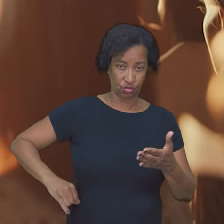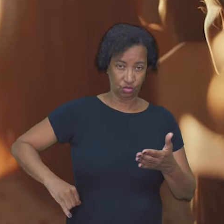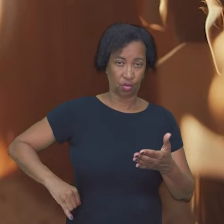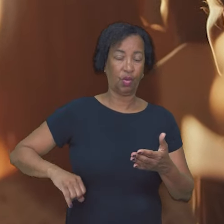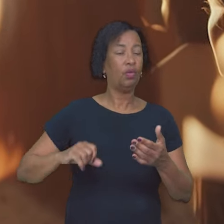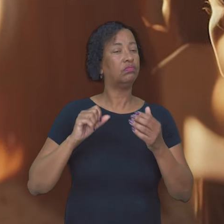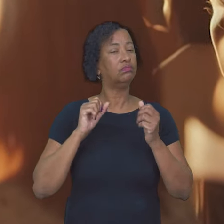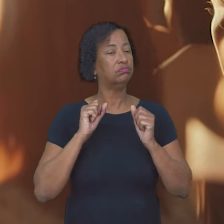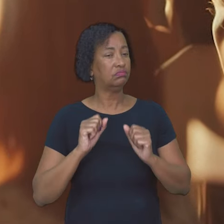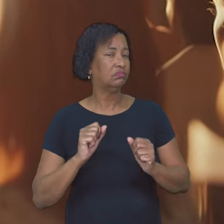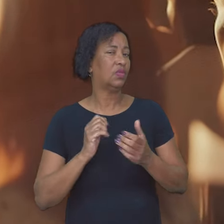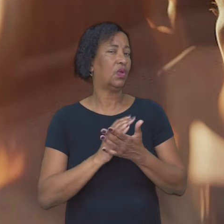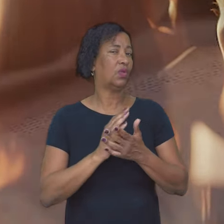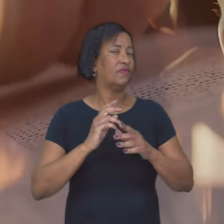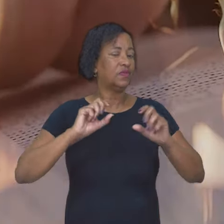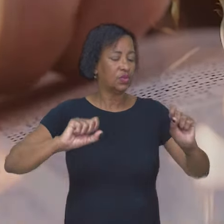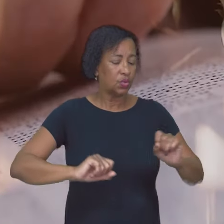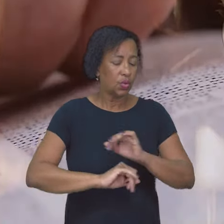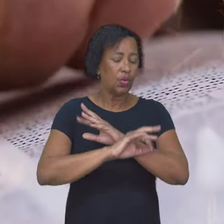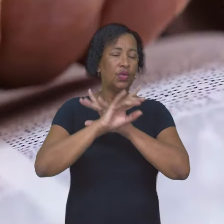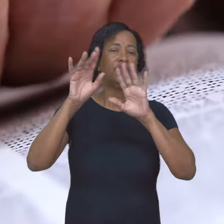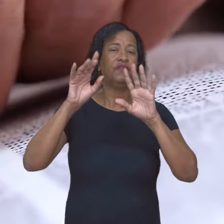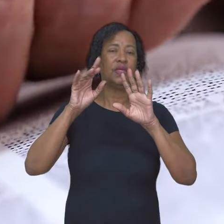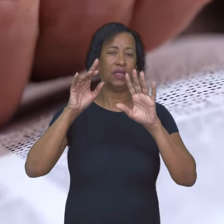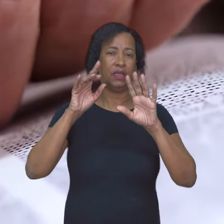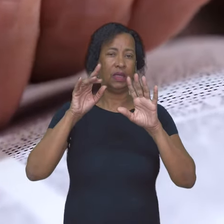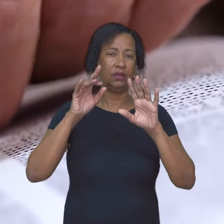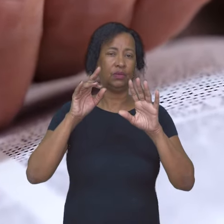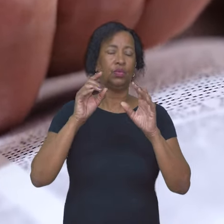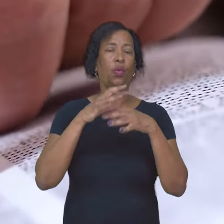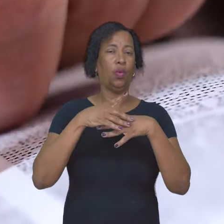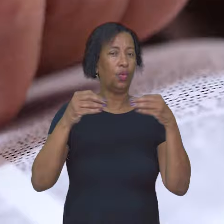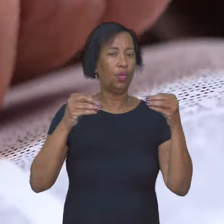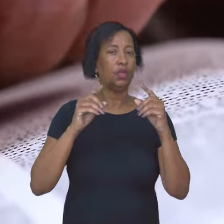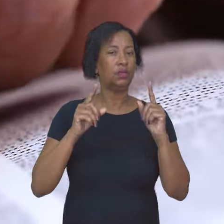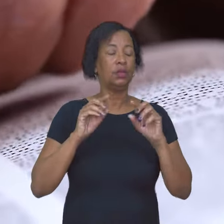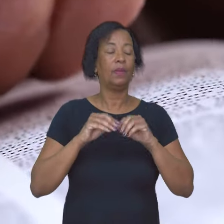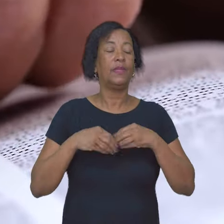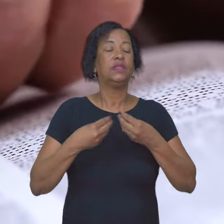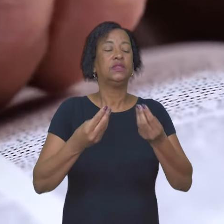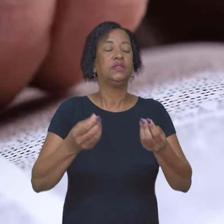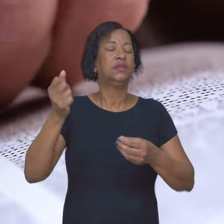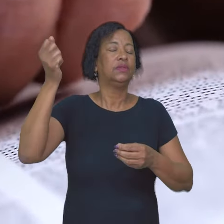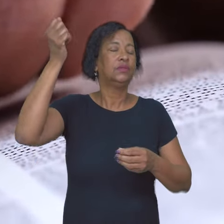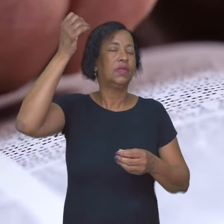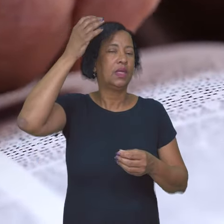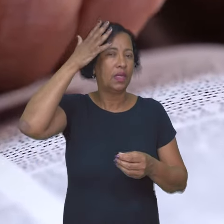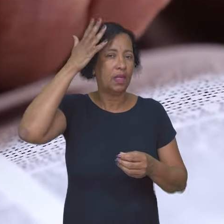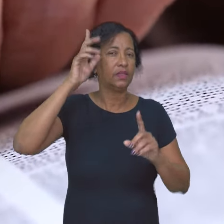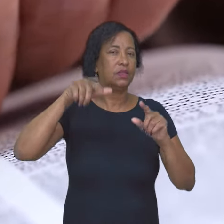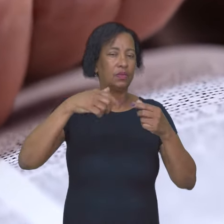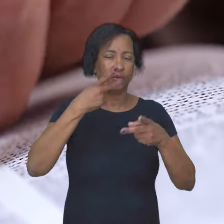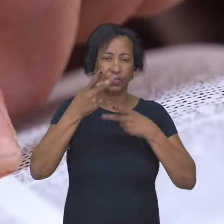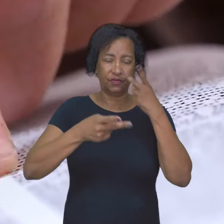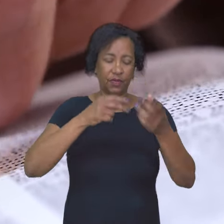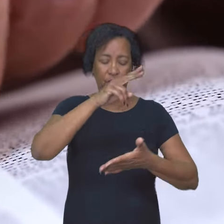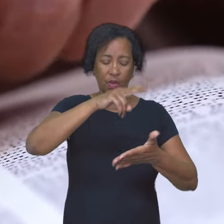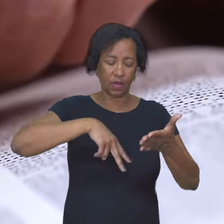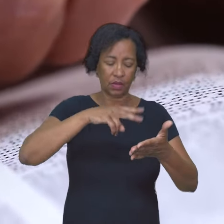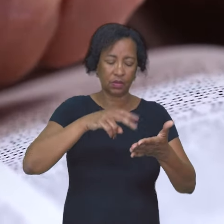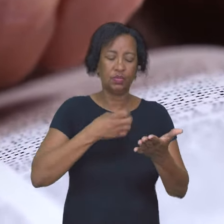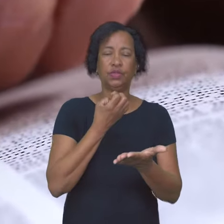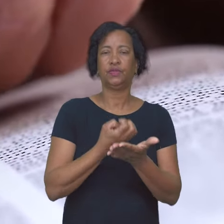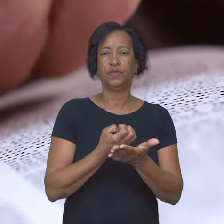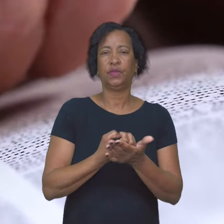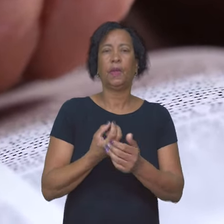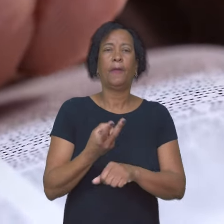vezes não curando mas dando a graça para viver o que ele determinou na sua leitura dos Evangelhos procure pelos Milagres